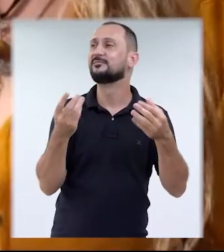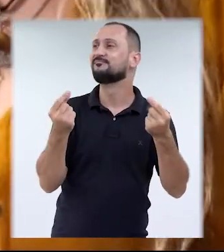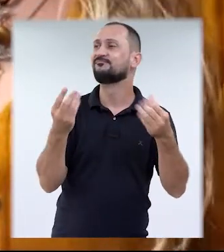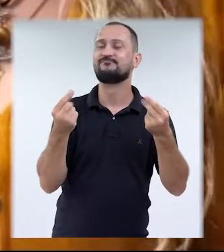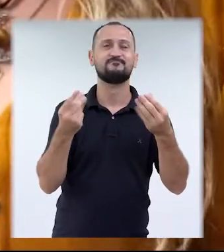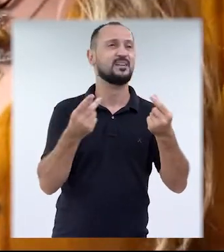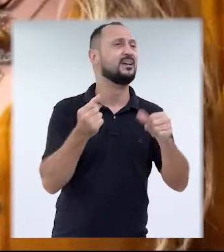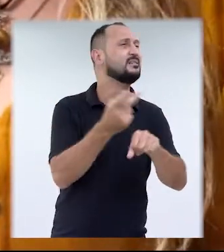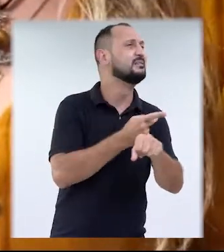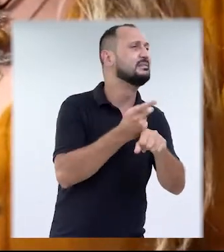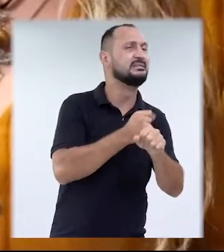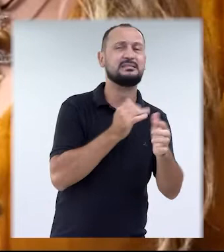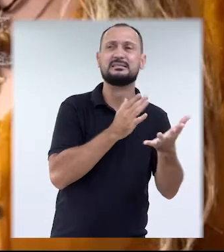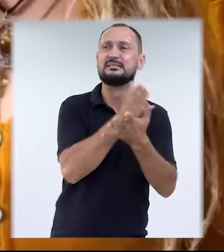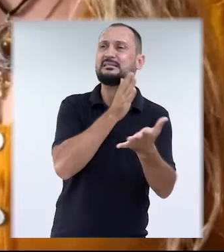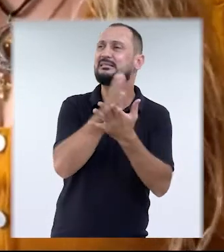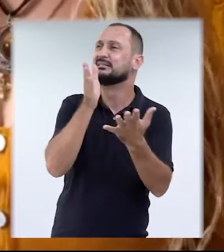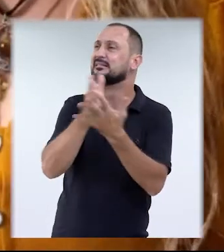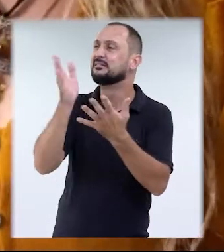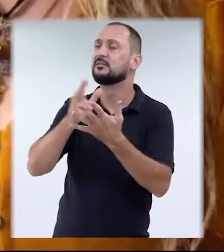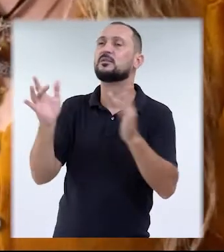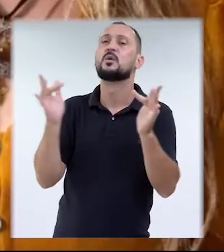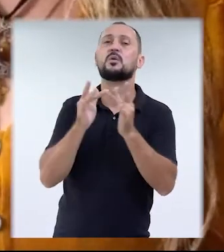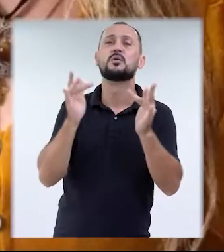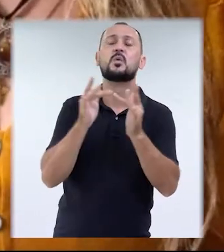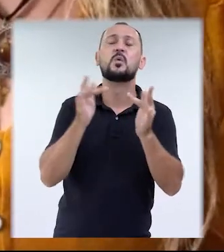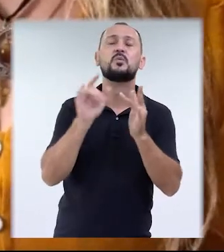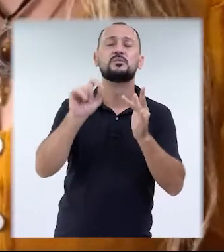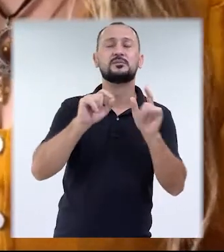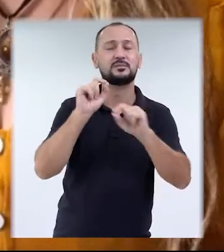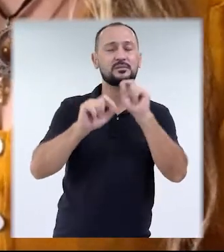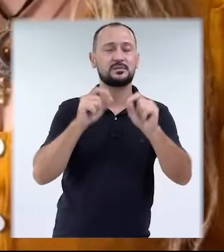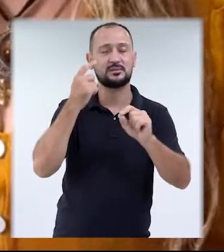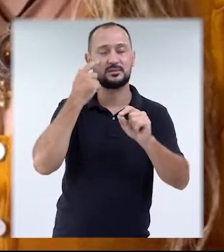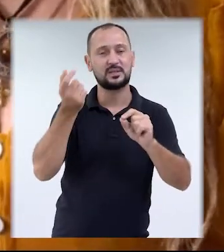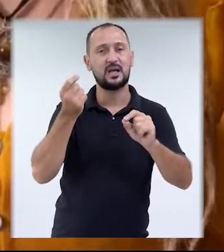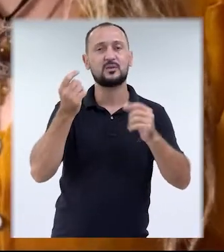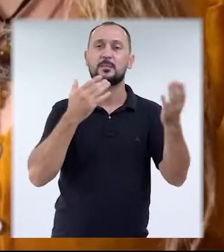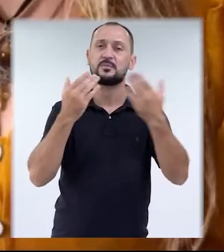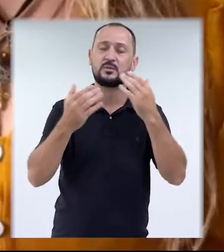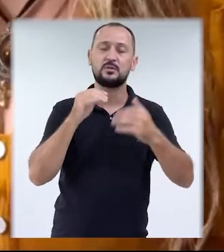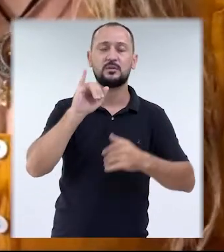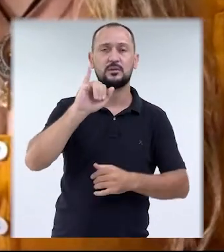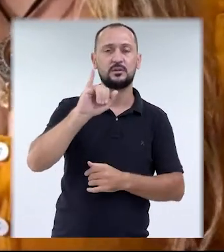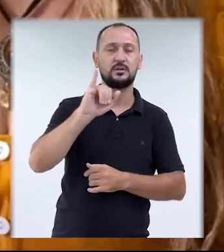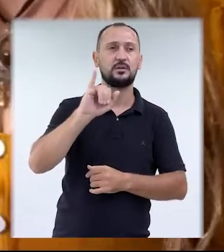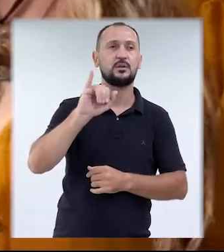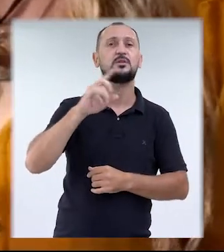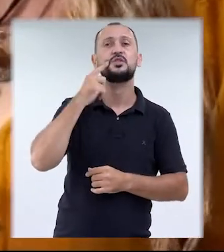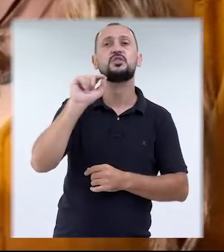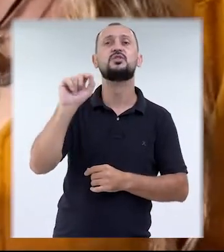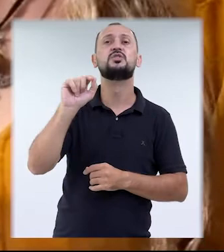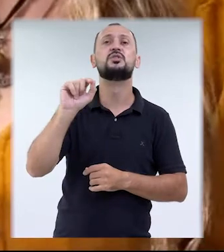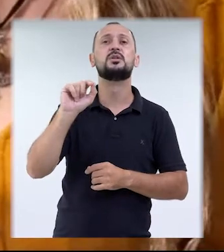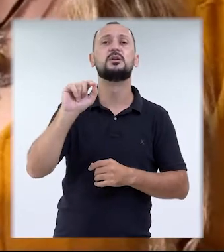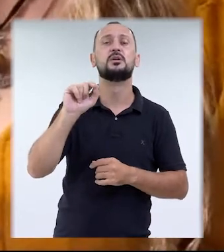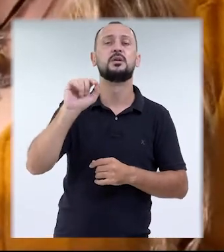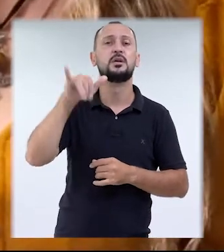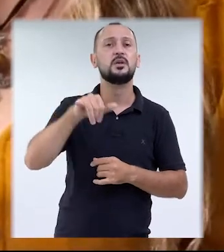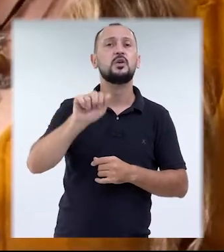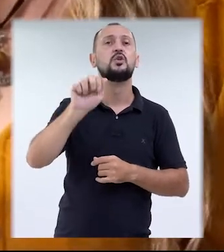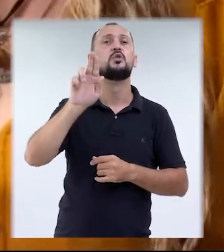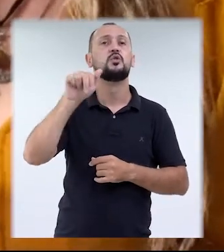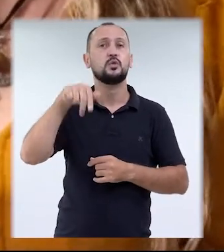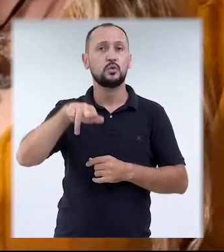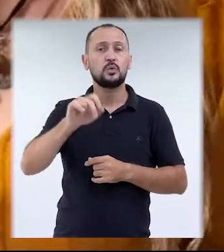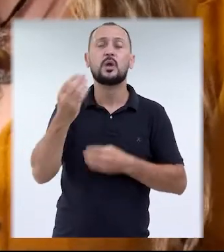coisas e nesse contato com a psicologia junguiana, né, foi me levando a compreender o desenvolvimento do feminino, quanto que isso é